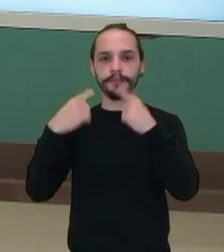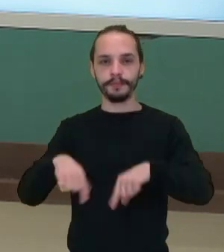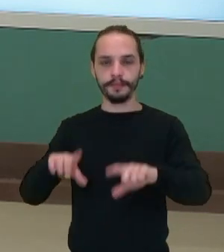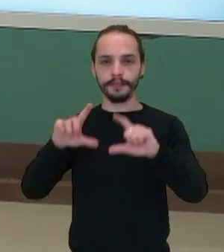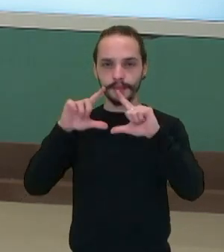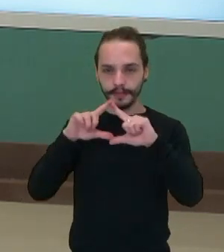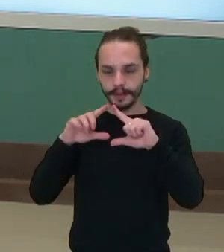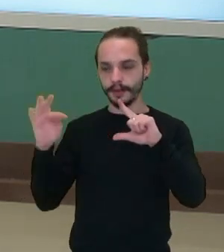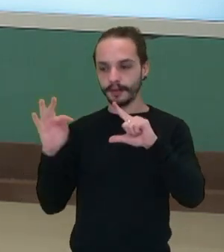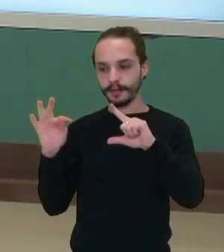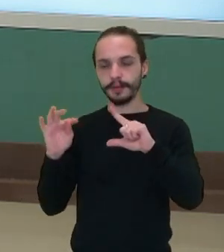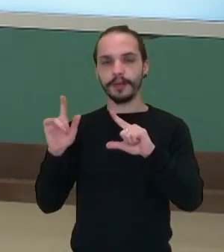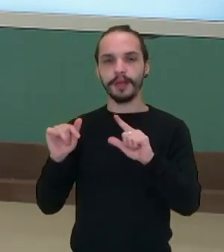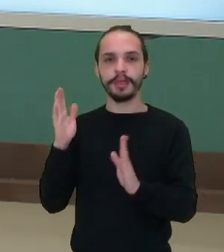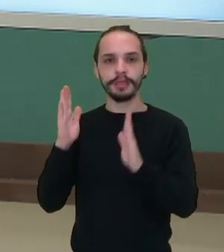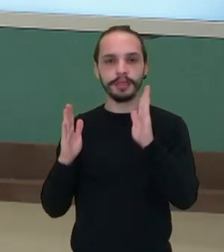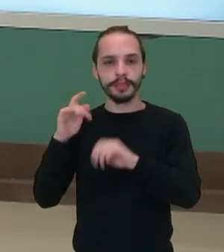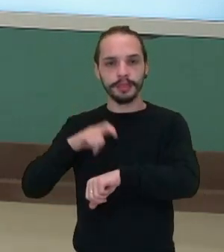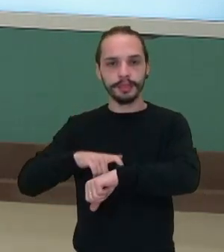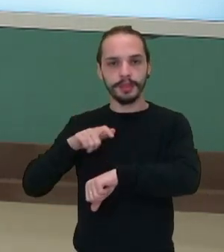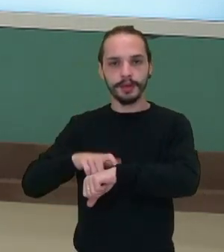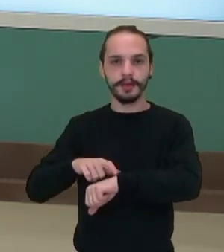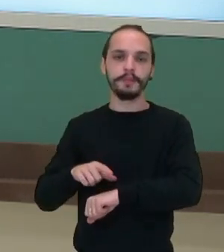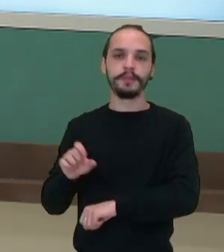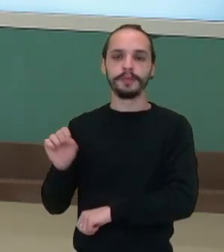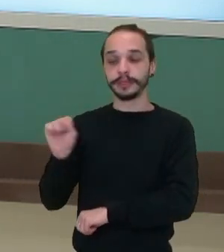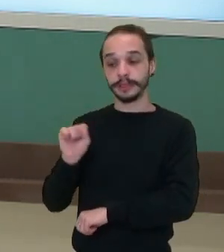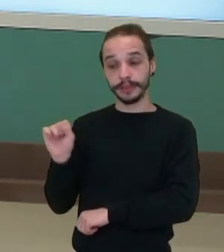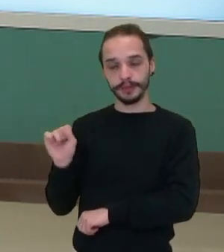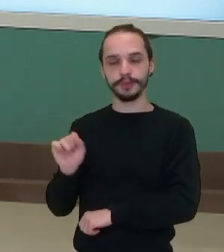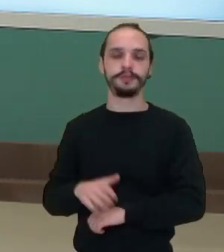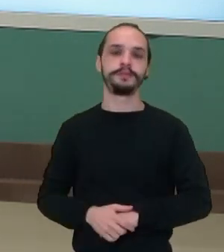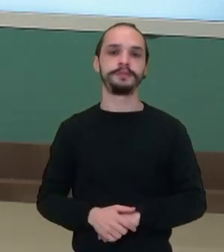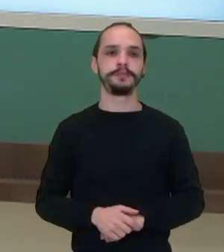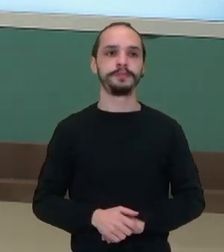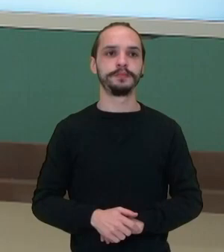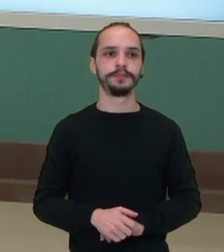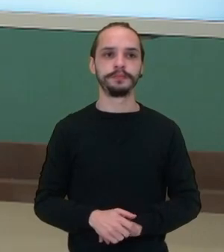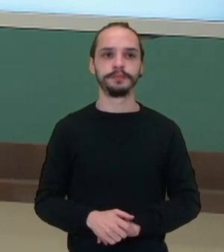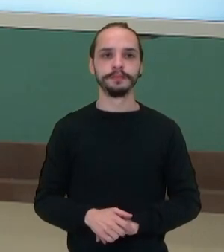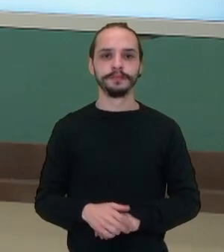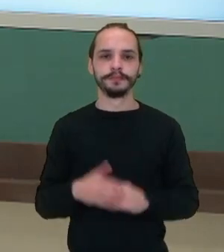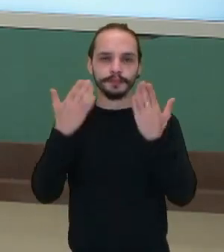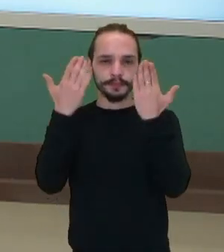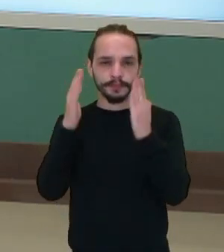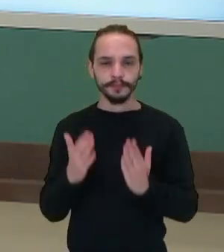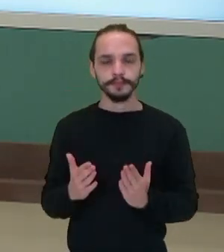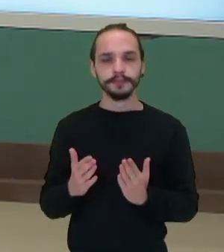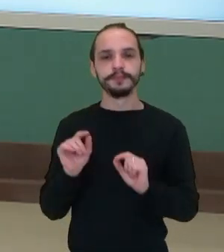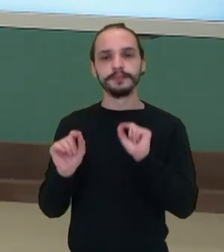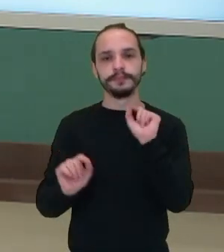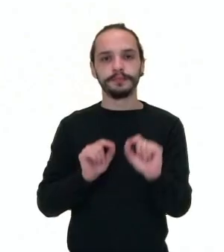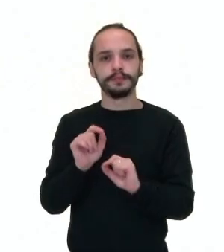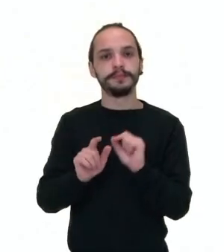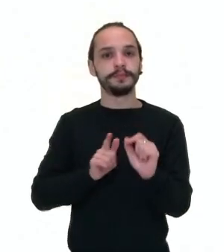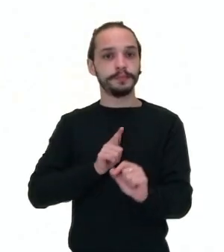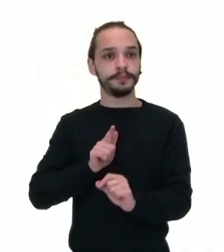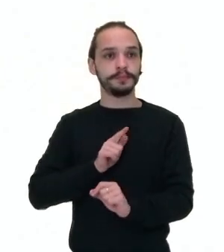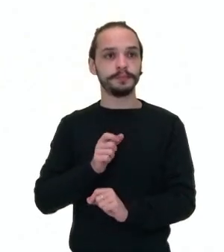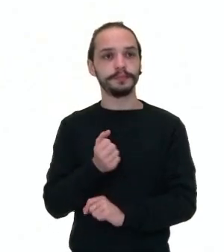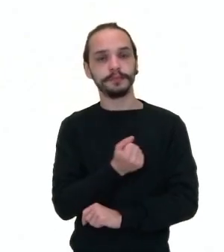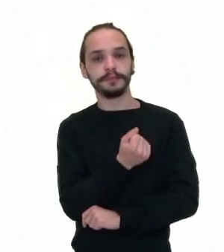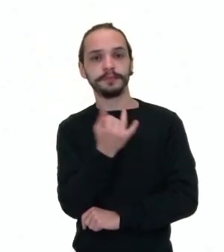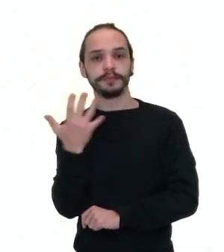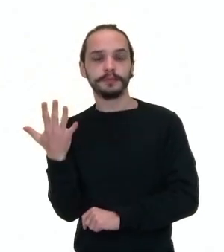famoso tempo, intervalo de tempo medidos em segundos. Analisando aqui, nós podemos fazer